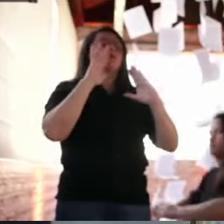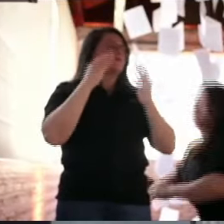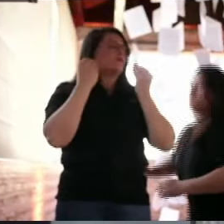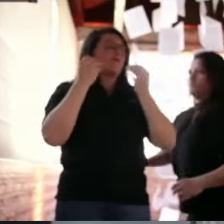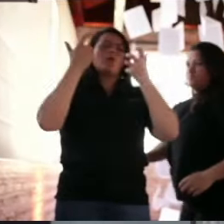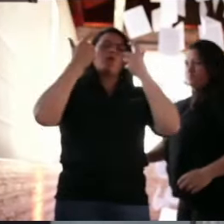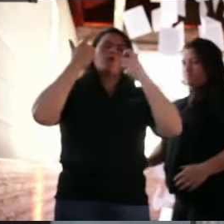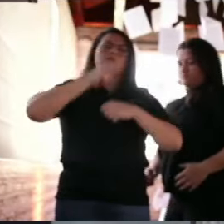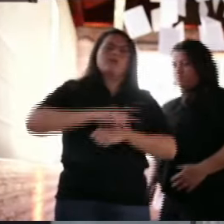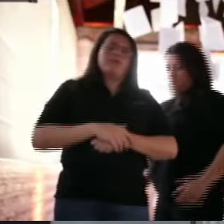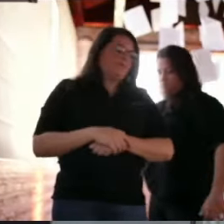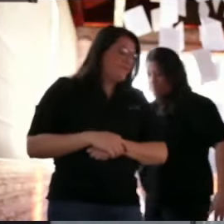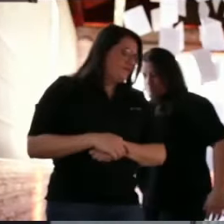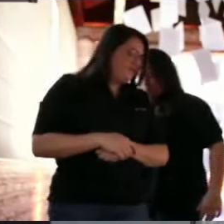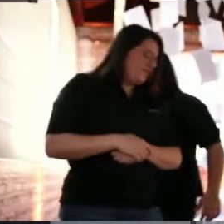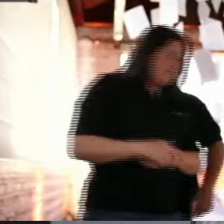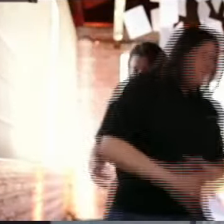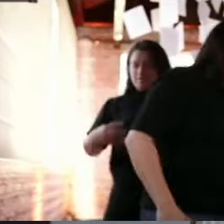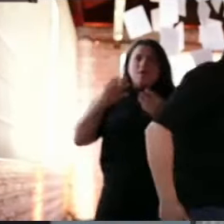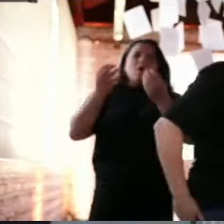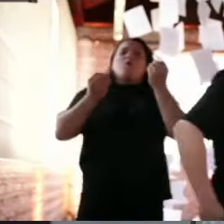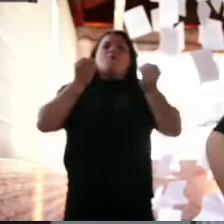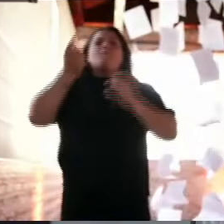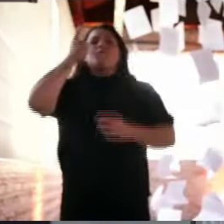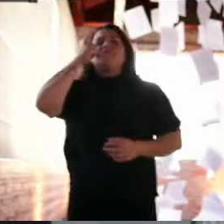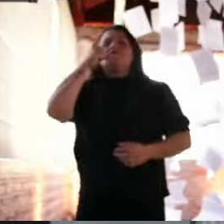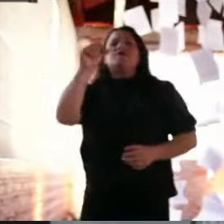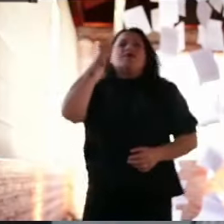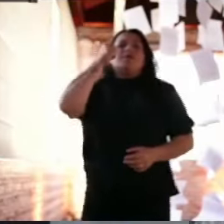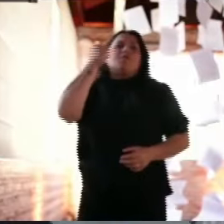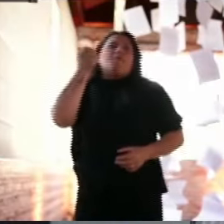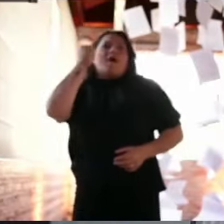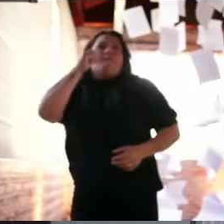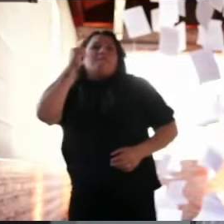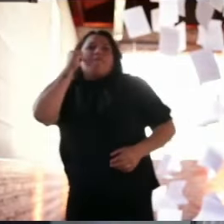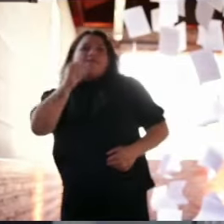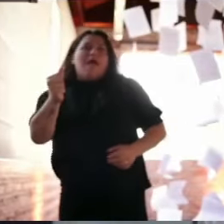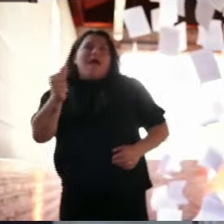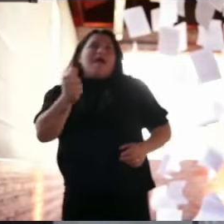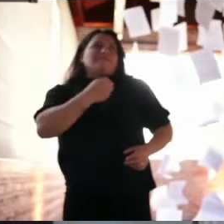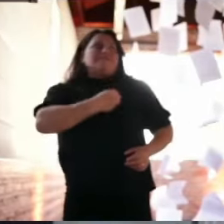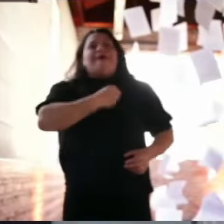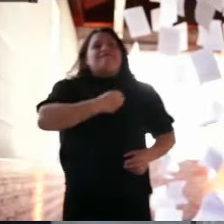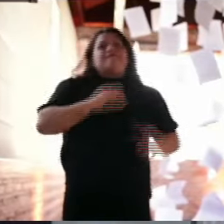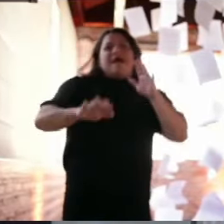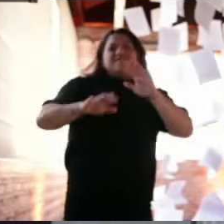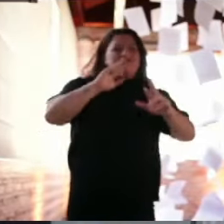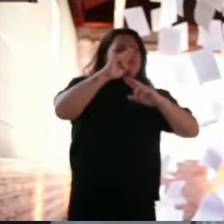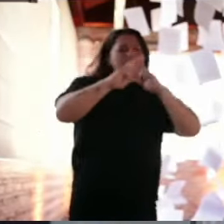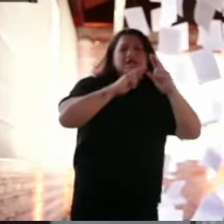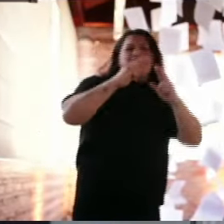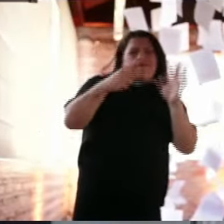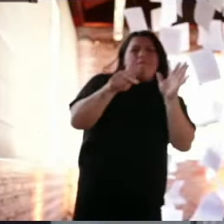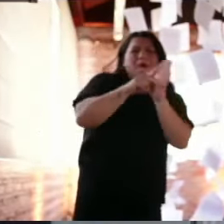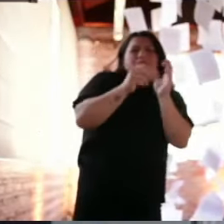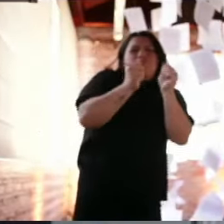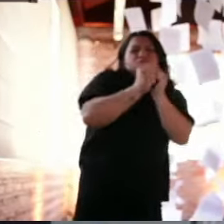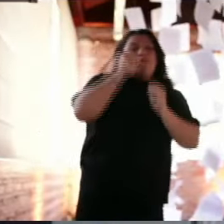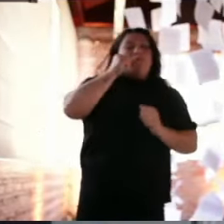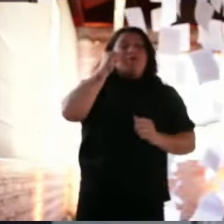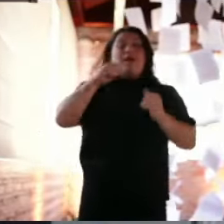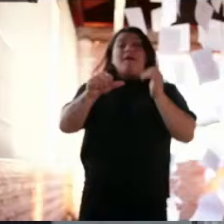negociação com as mulheres abrirem irmão da sexualidade Abrir em mão da vida das vezes das relações com as próprias mulheres né